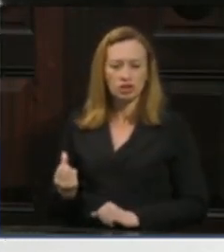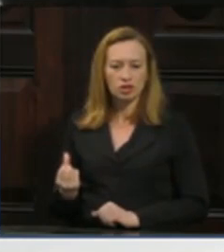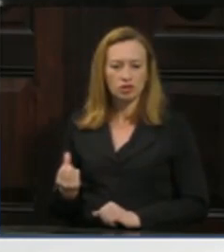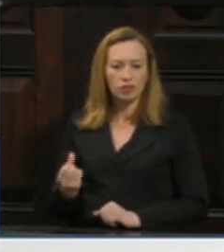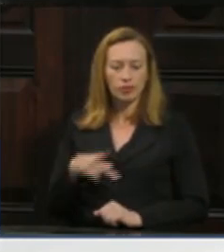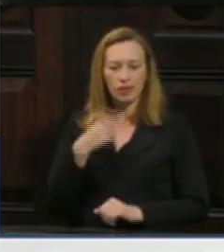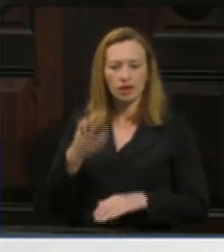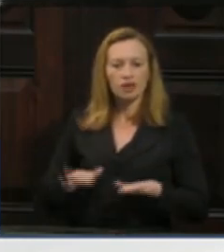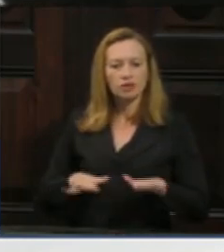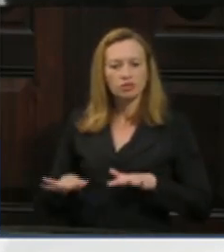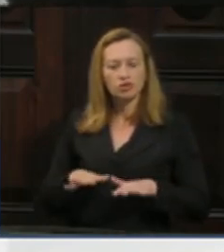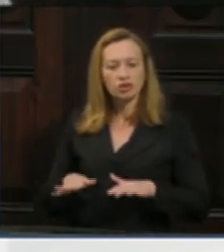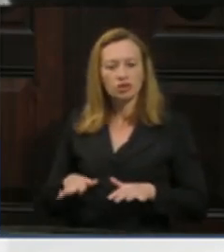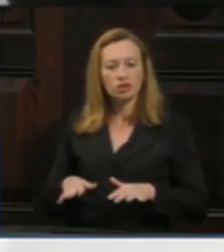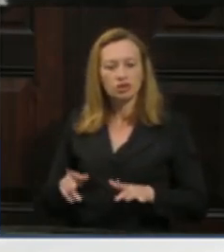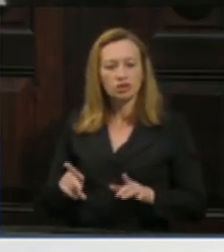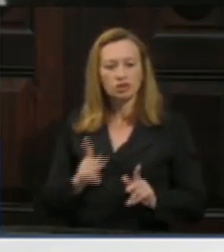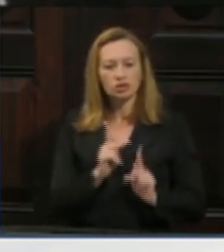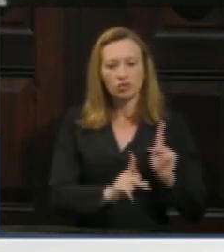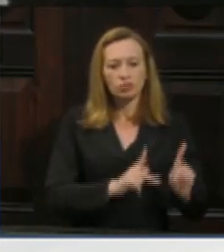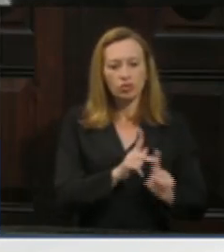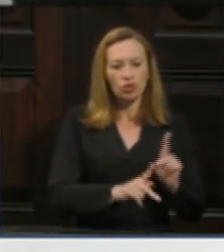esse é o 17, no 19,